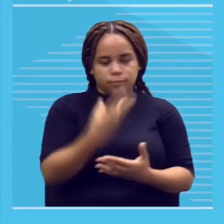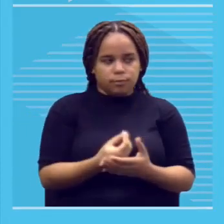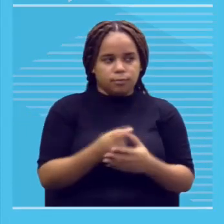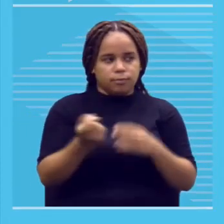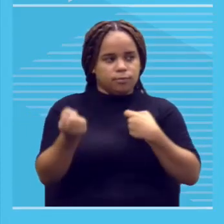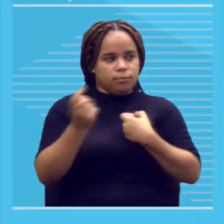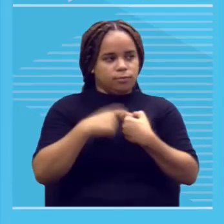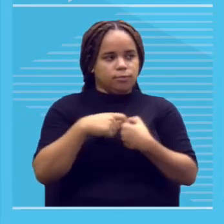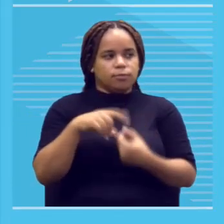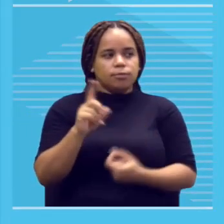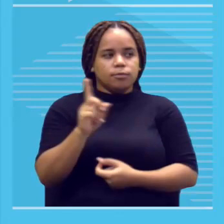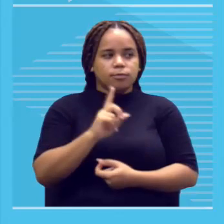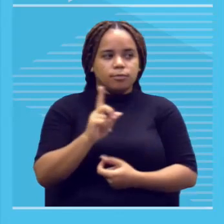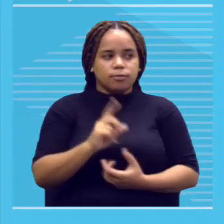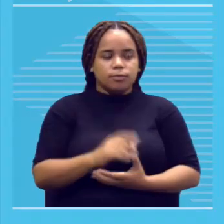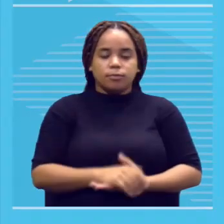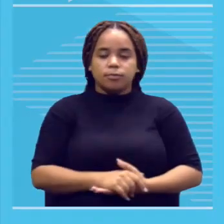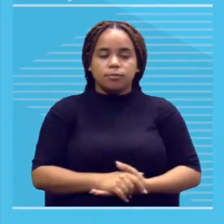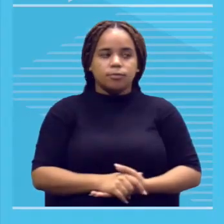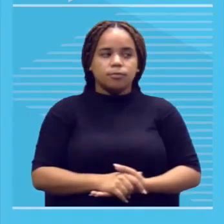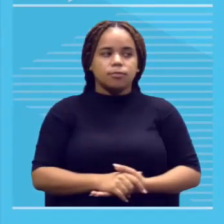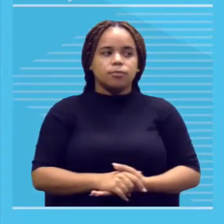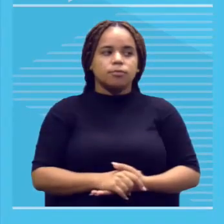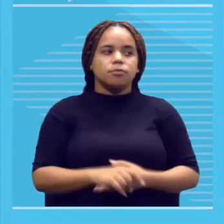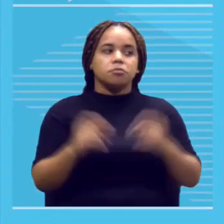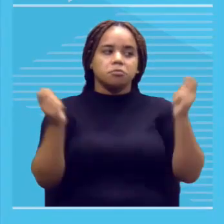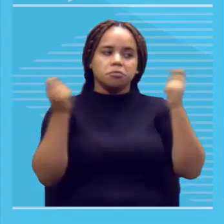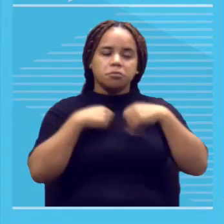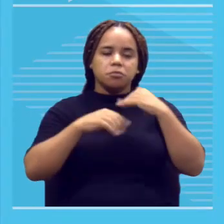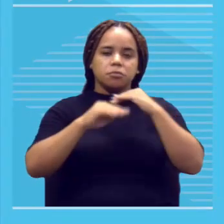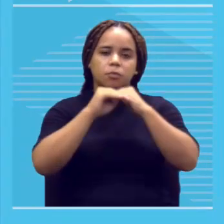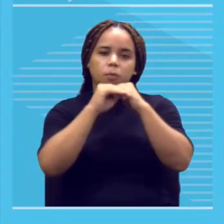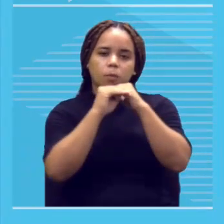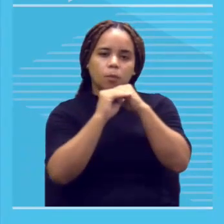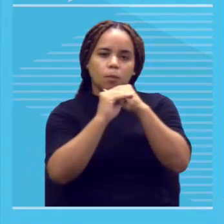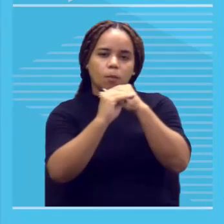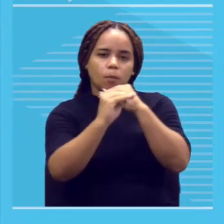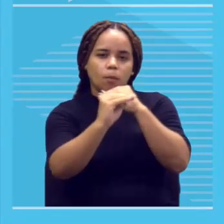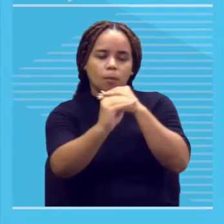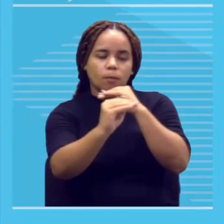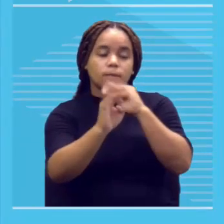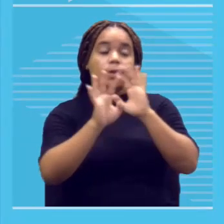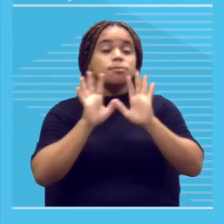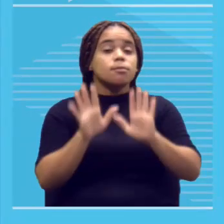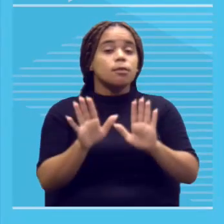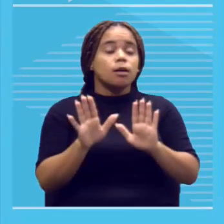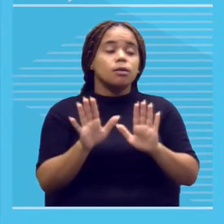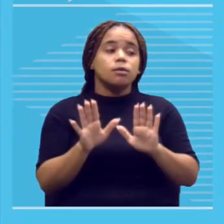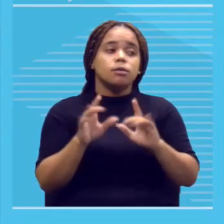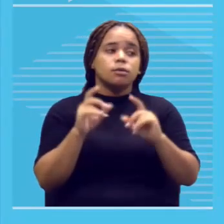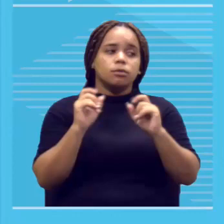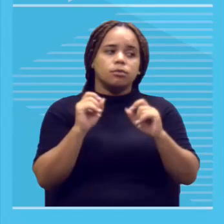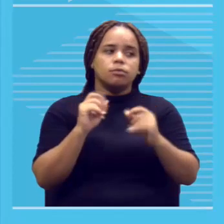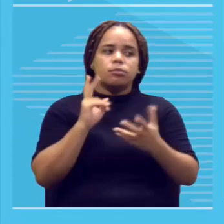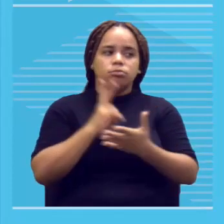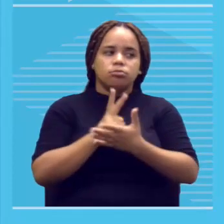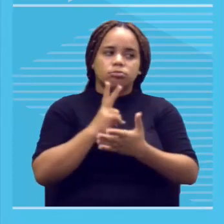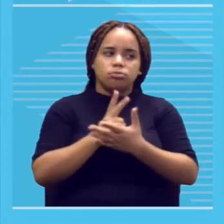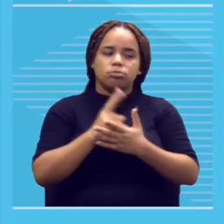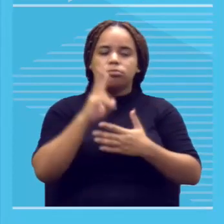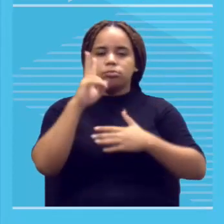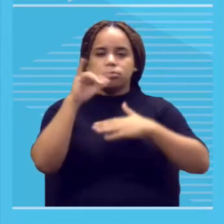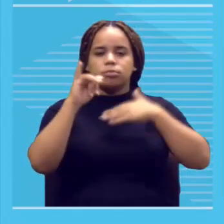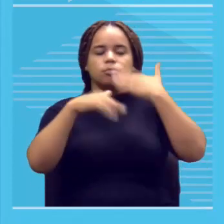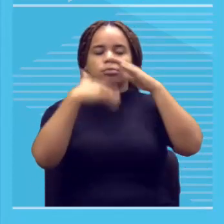no máximo ela pode estacionar no estágio mas ela sempre vai ter que